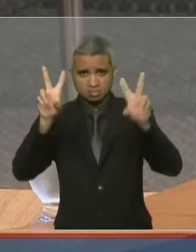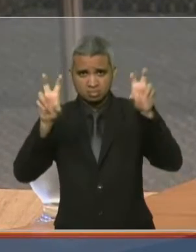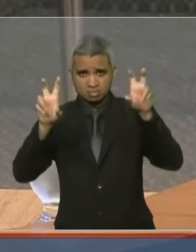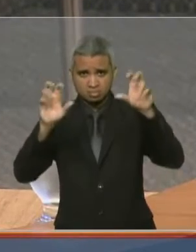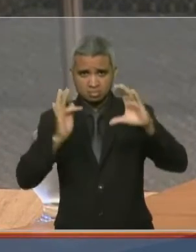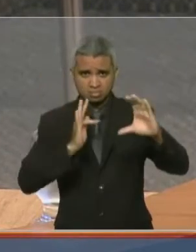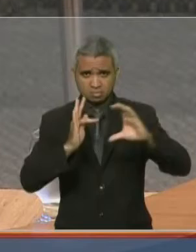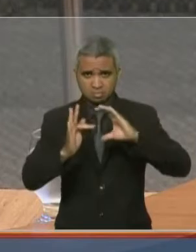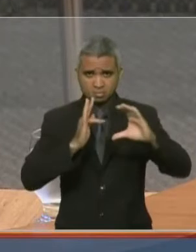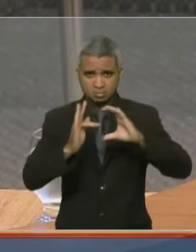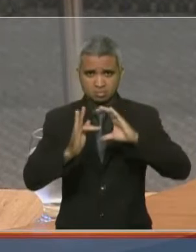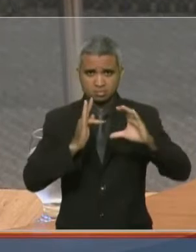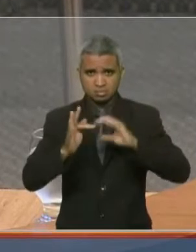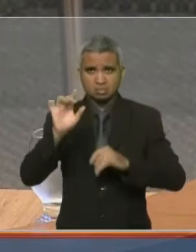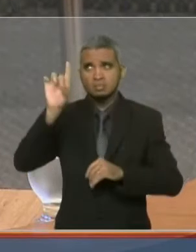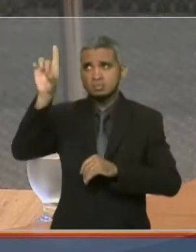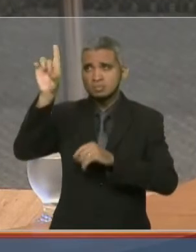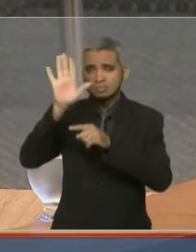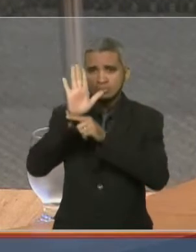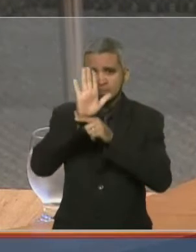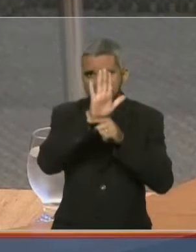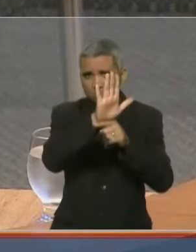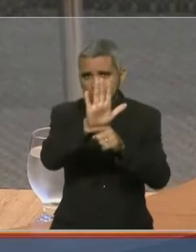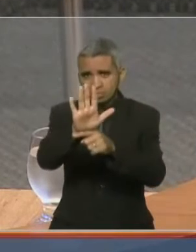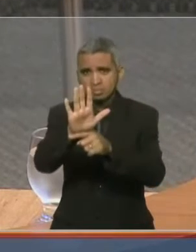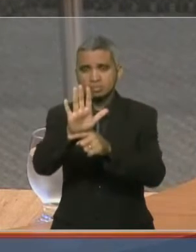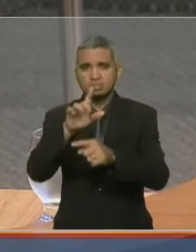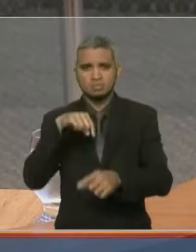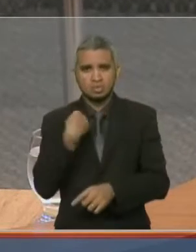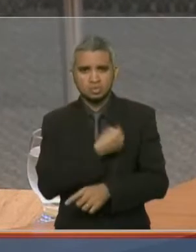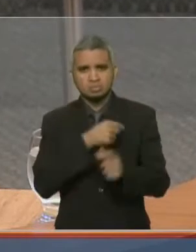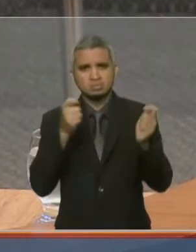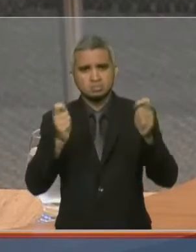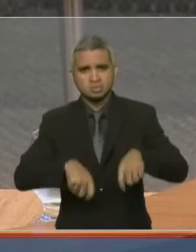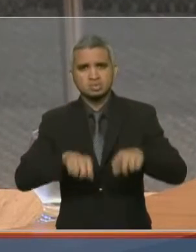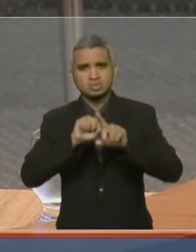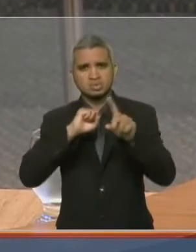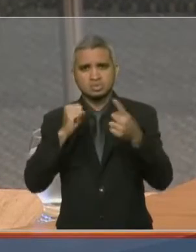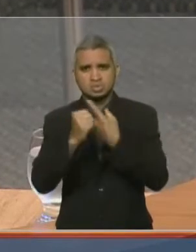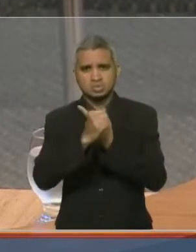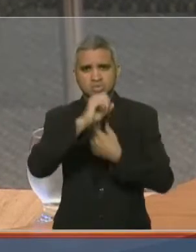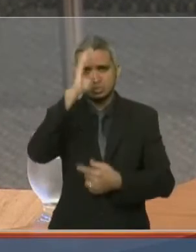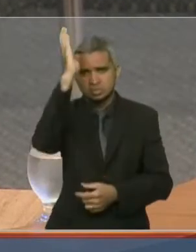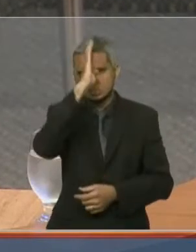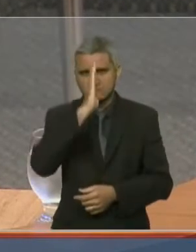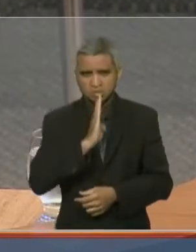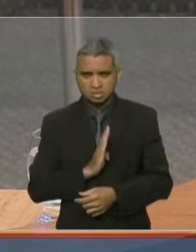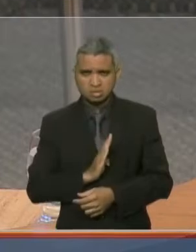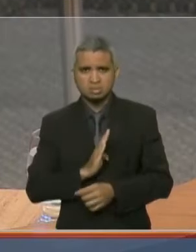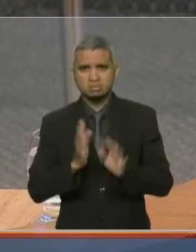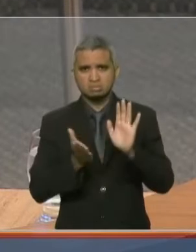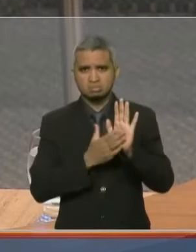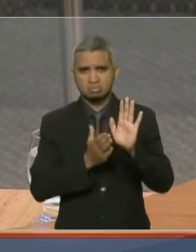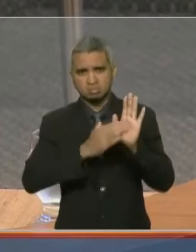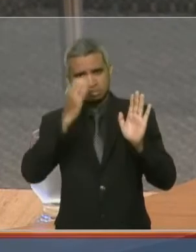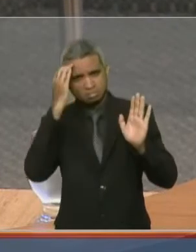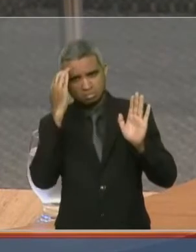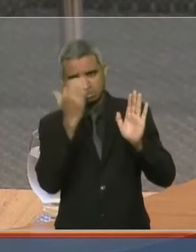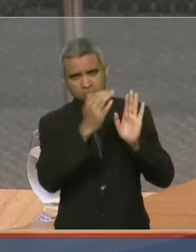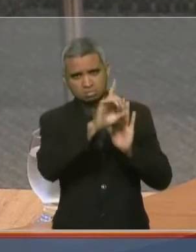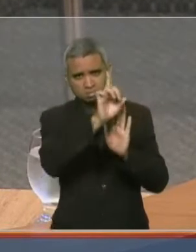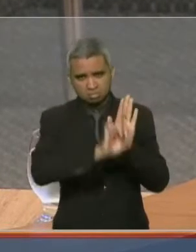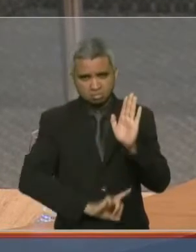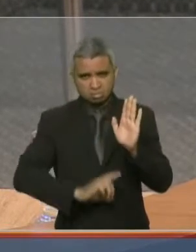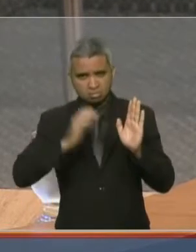nos ajude neste bom propósito de fazer uma sociedade brasileira pautada no direito, na justiça, com